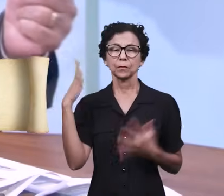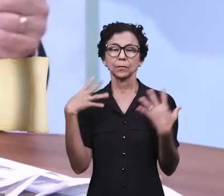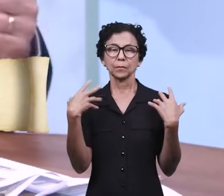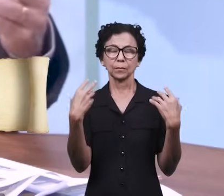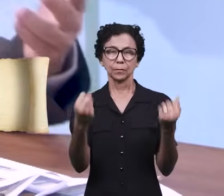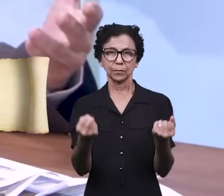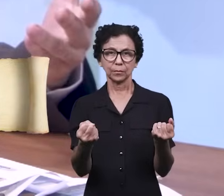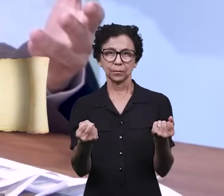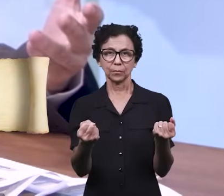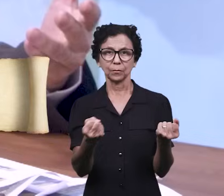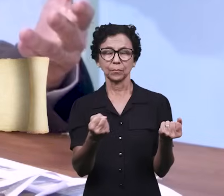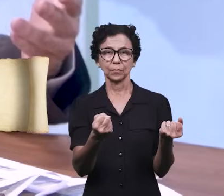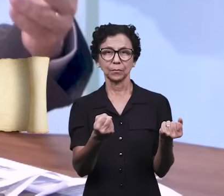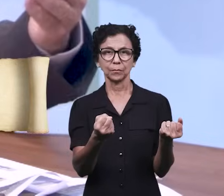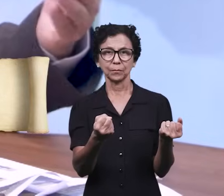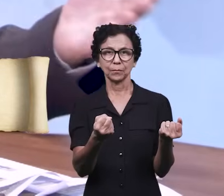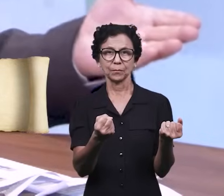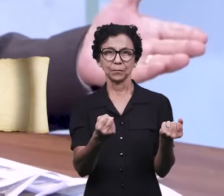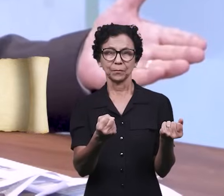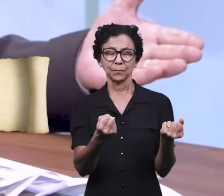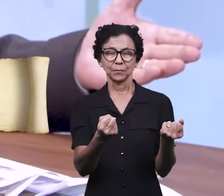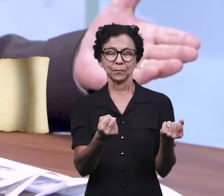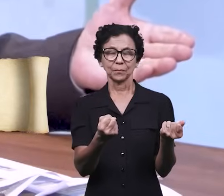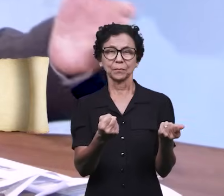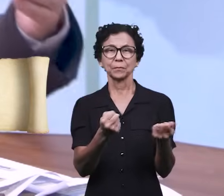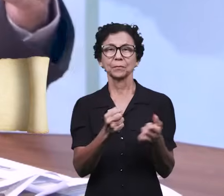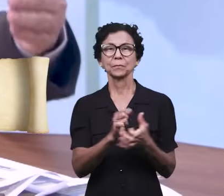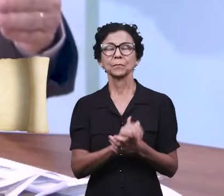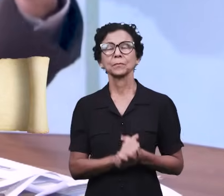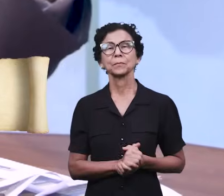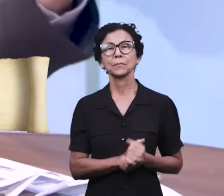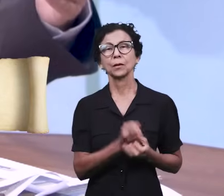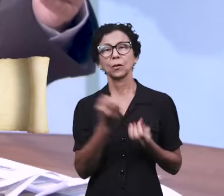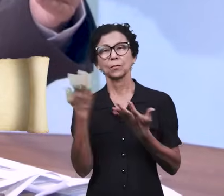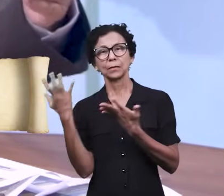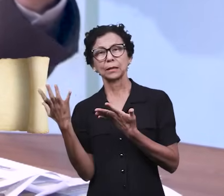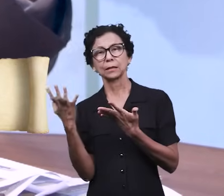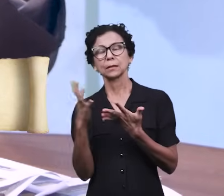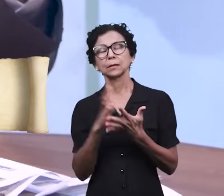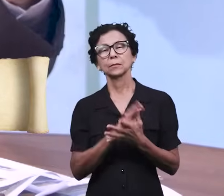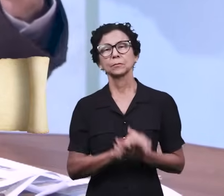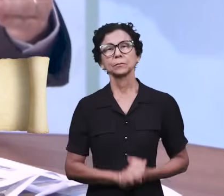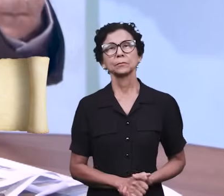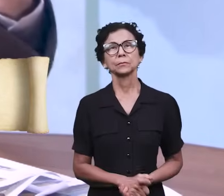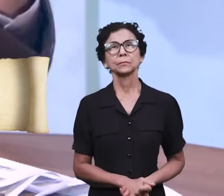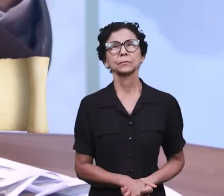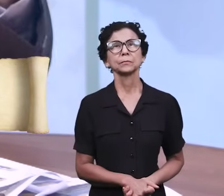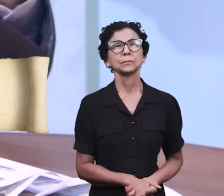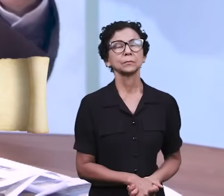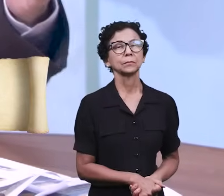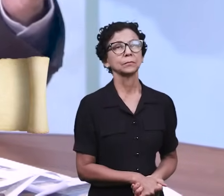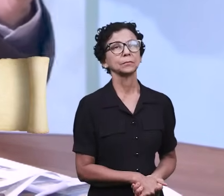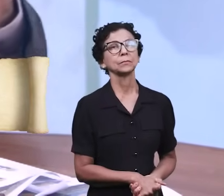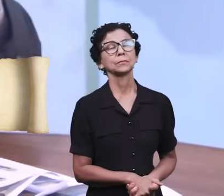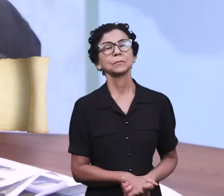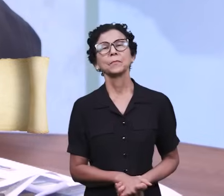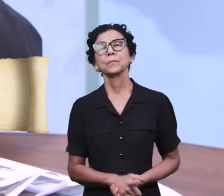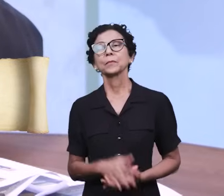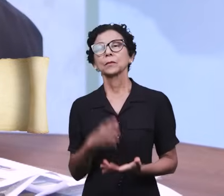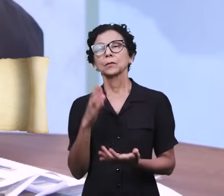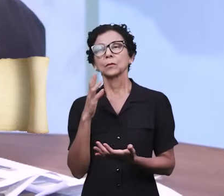de Araúna. E a eira de Araúna é o Monte Moriá, o mesmo lugar para onde foi levado